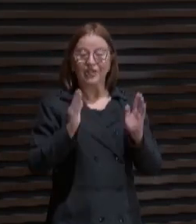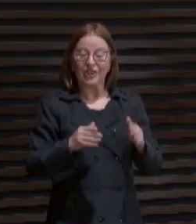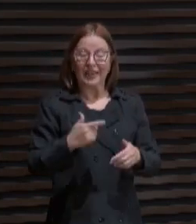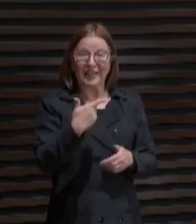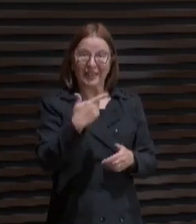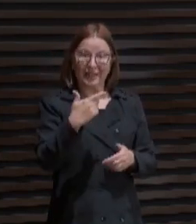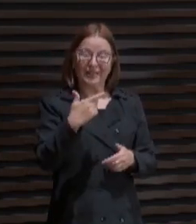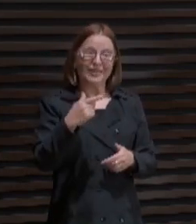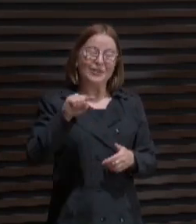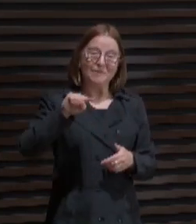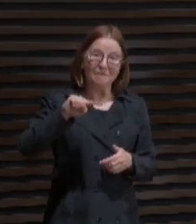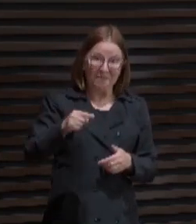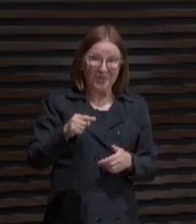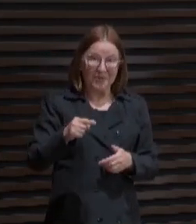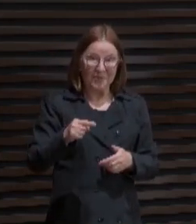sendo falado.